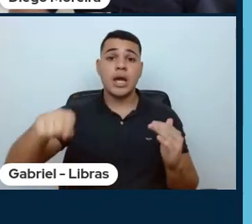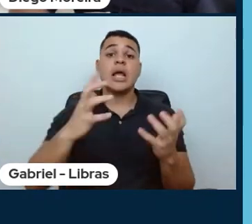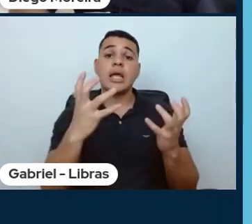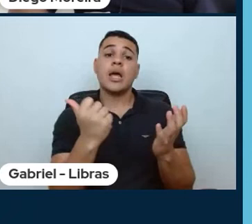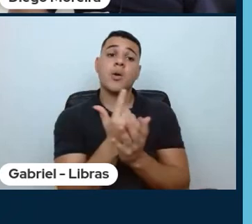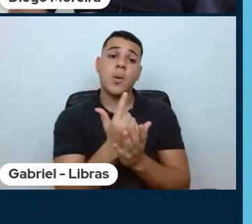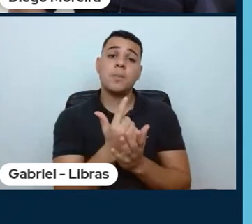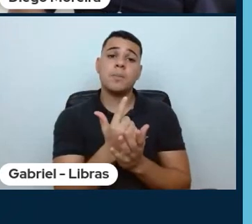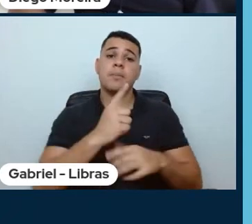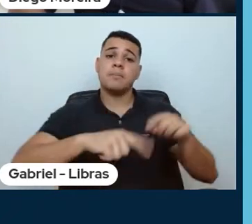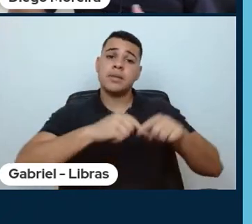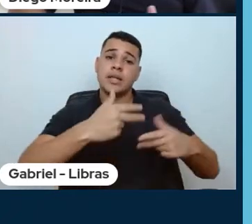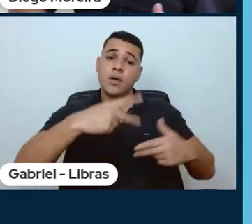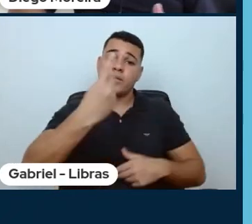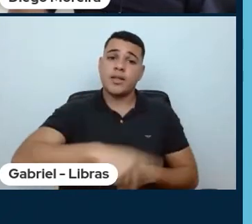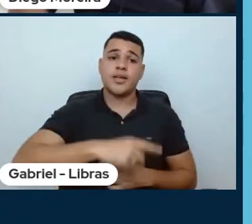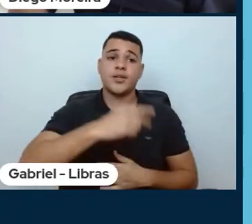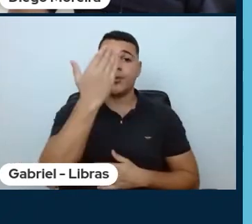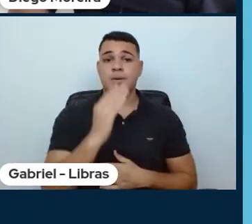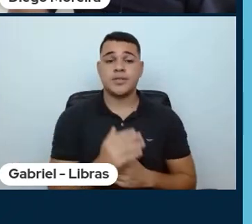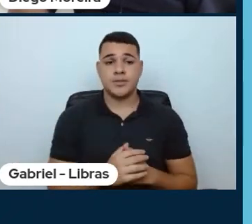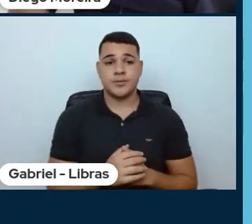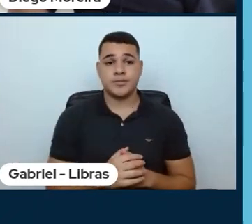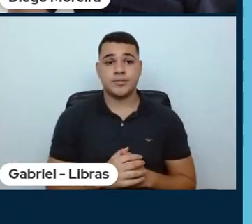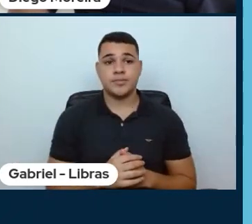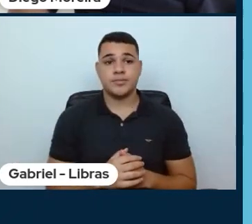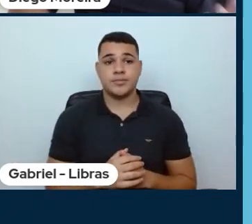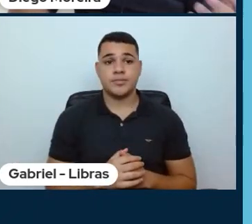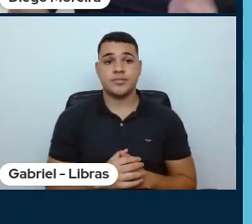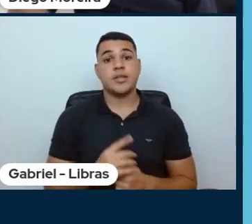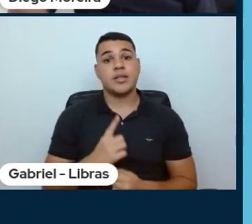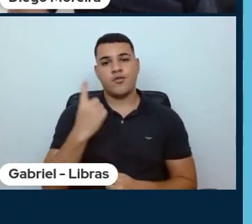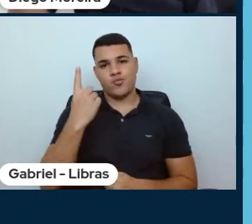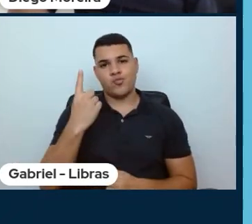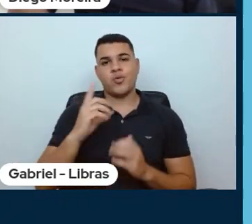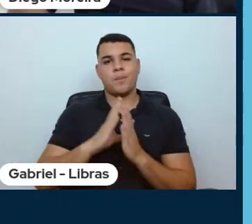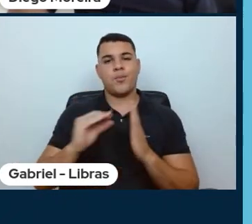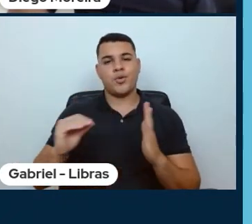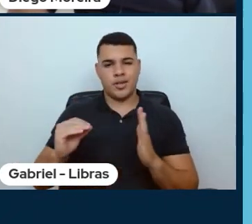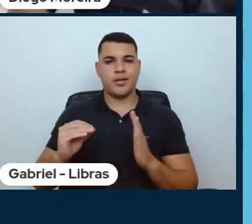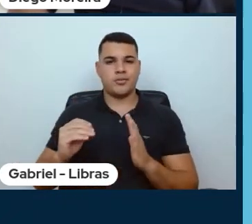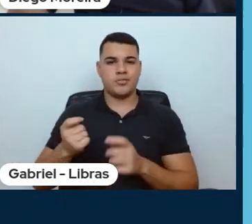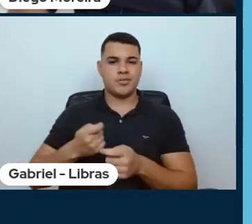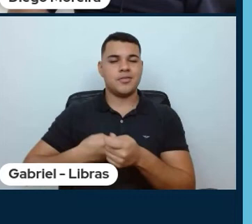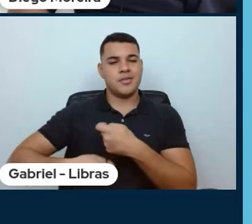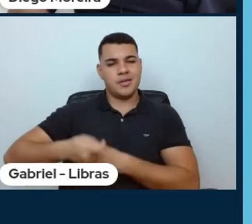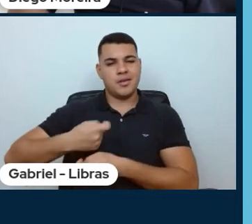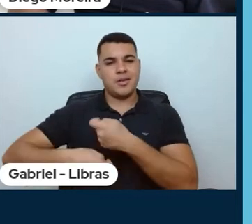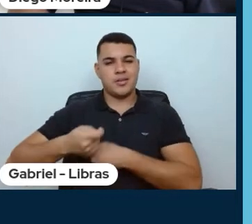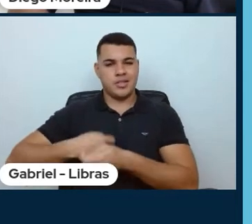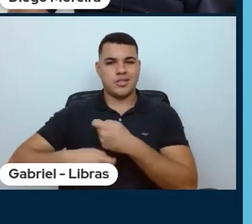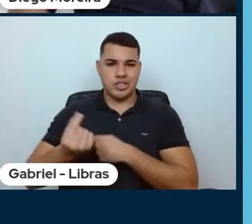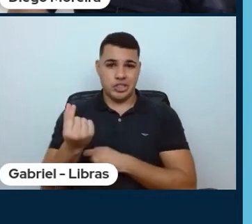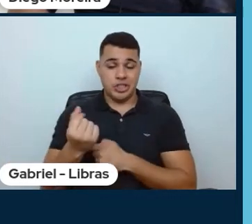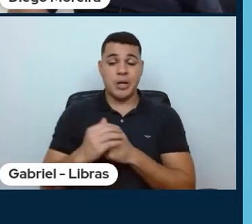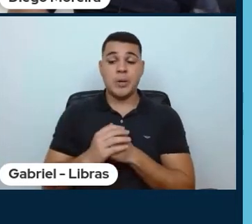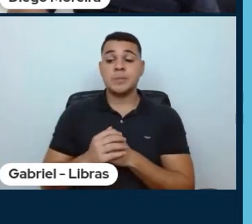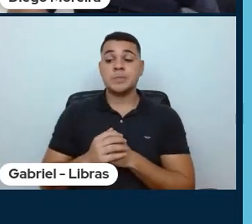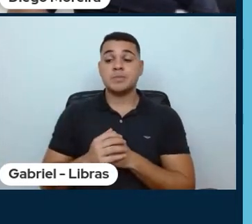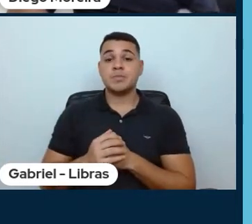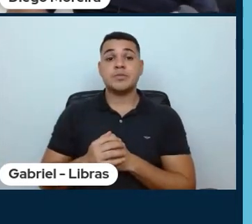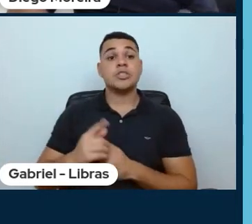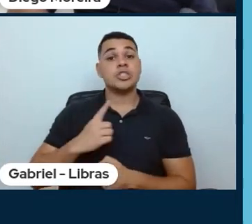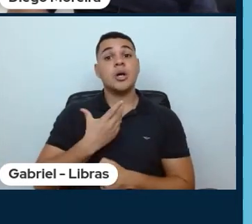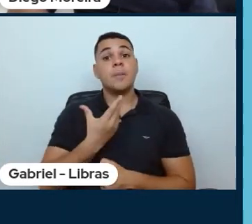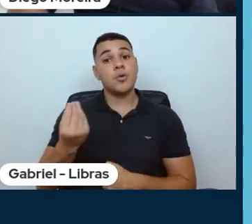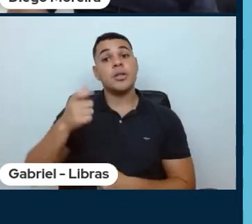Brasil, né. Recentemente eu peguei um modelo financeiro de consórcio, que tinha muita gente que estava no Brasil, e